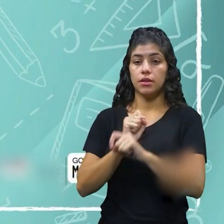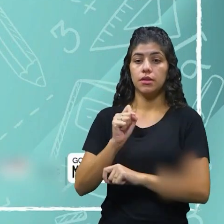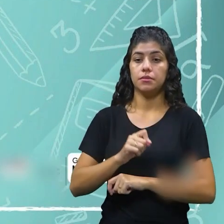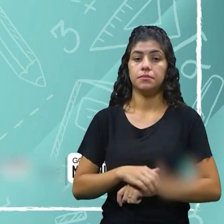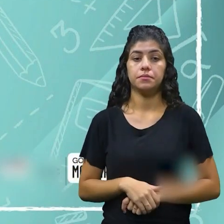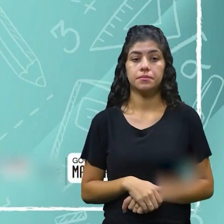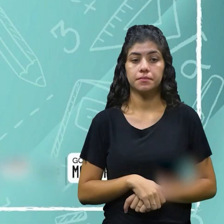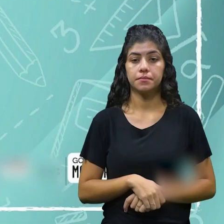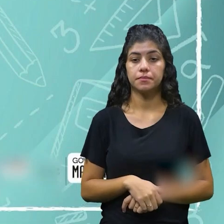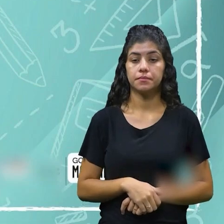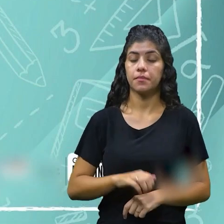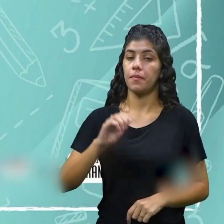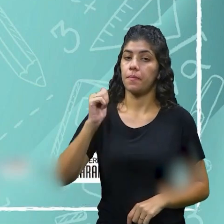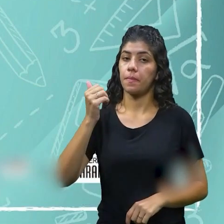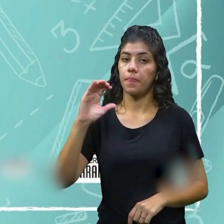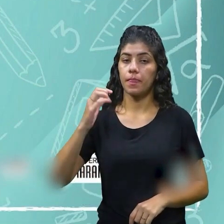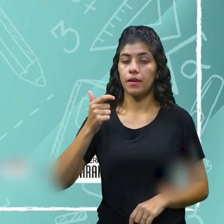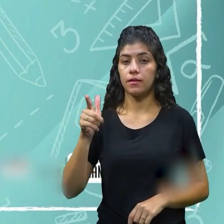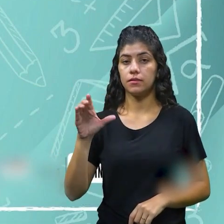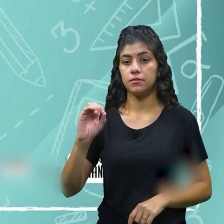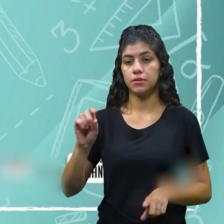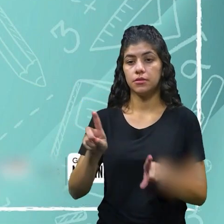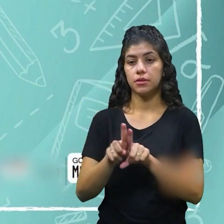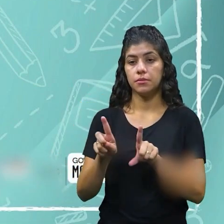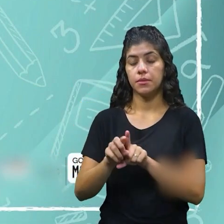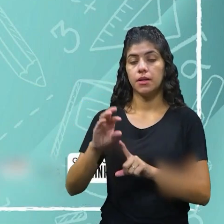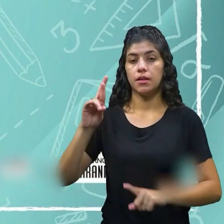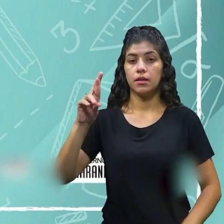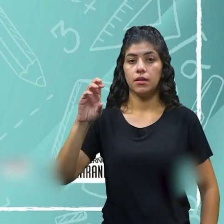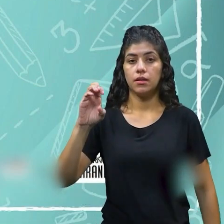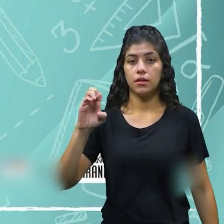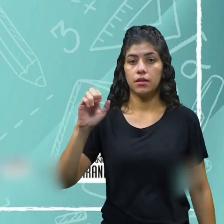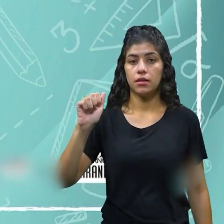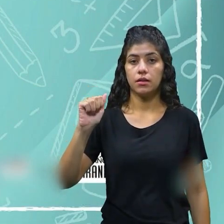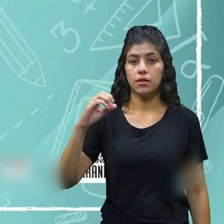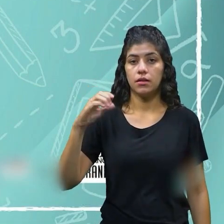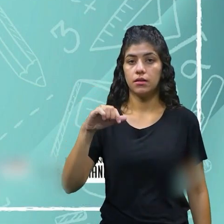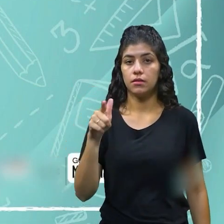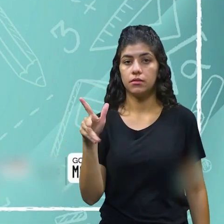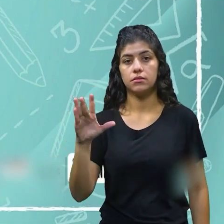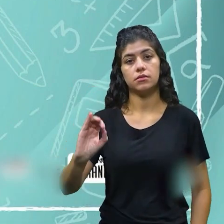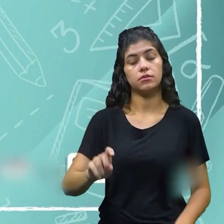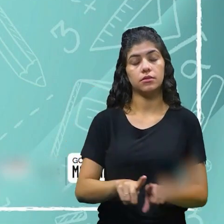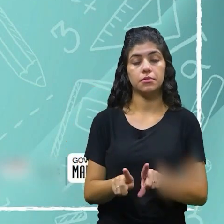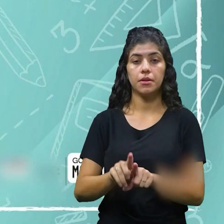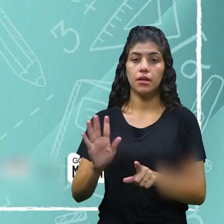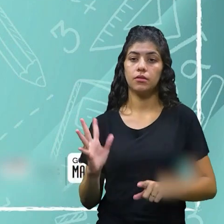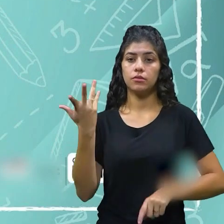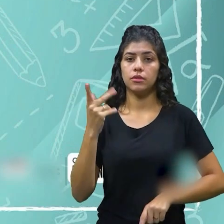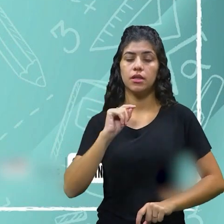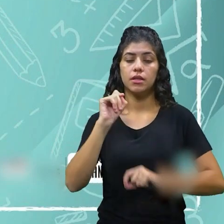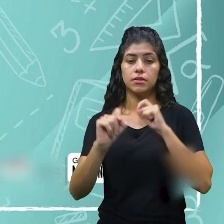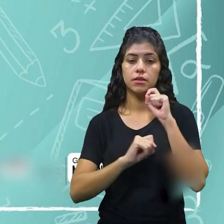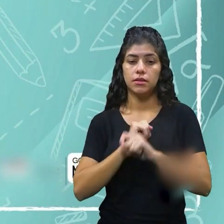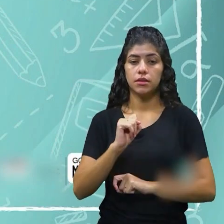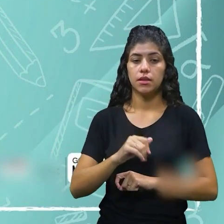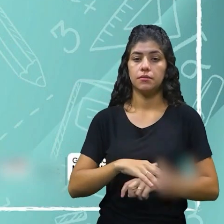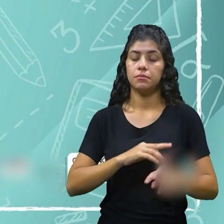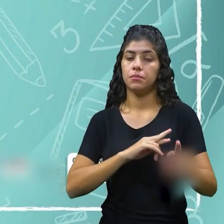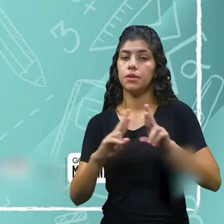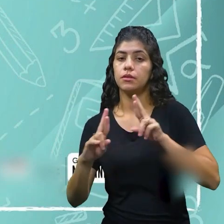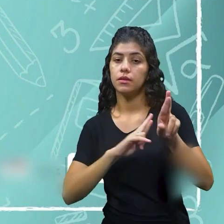sobre o movimento de ação e reação. Esse movimento de ação e reação, ele ocorre o quê? Em